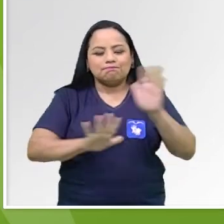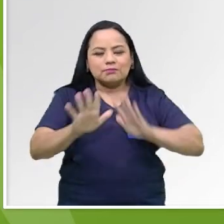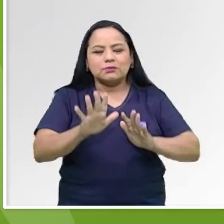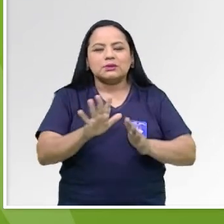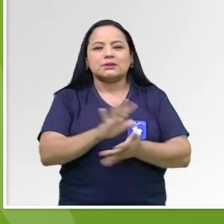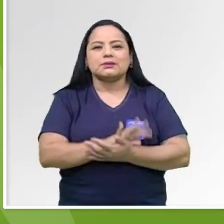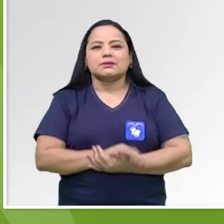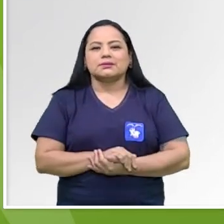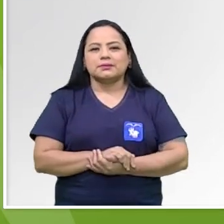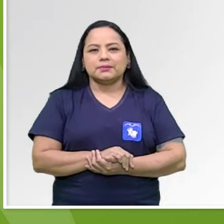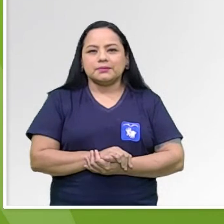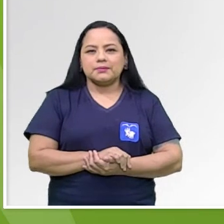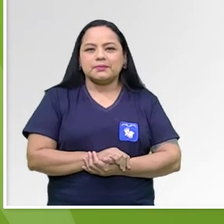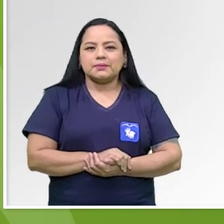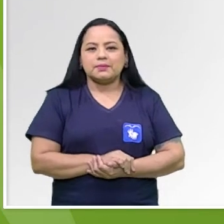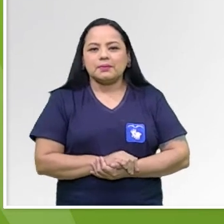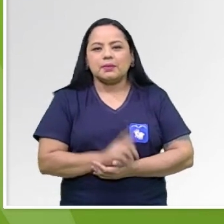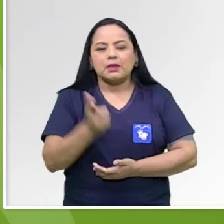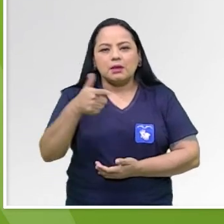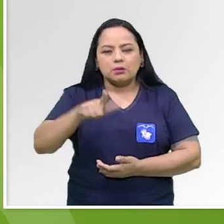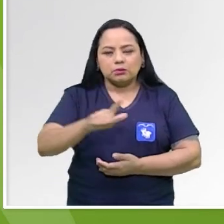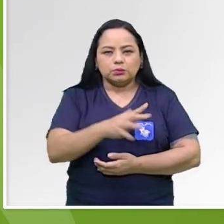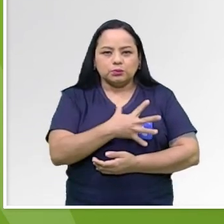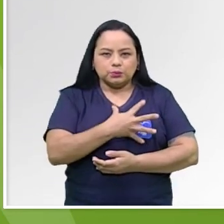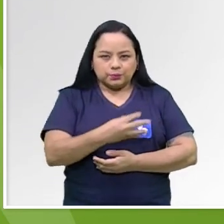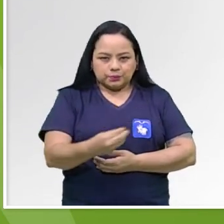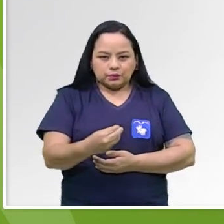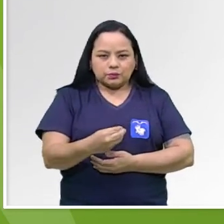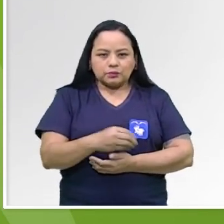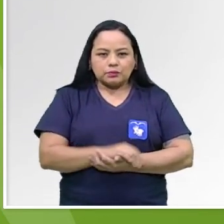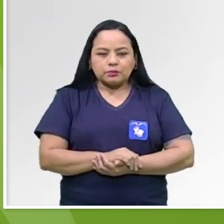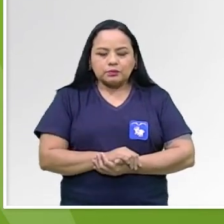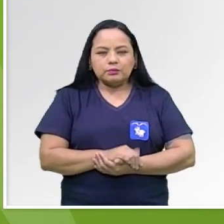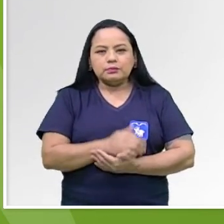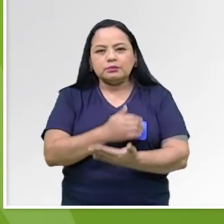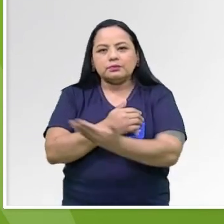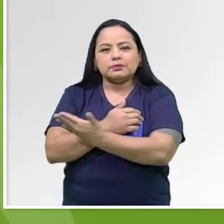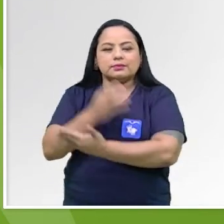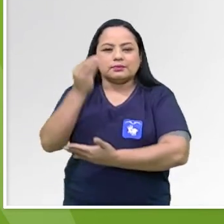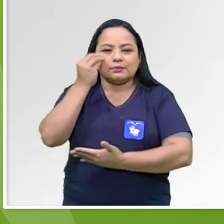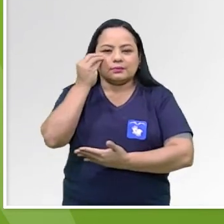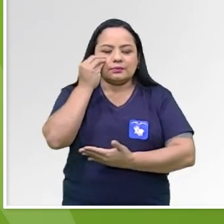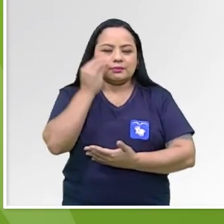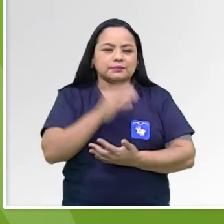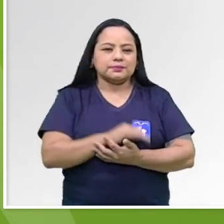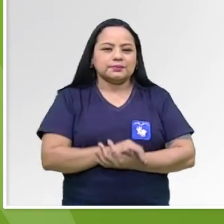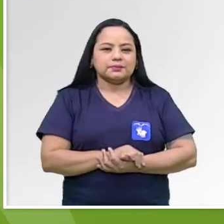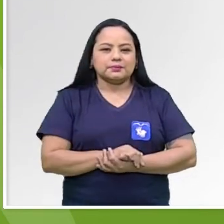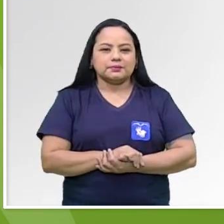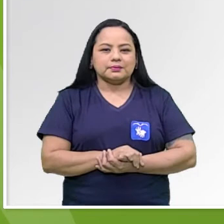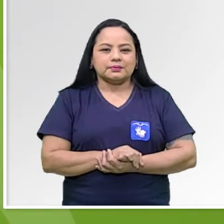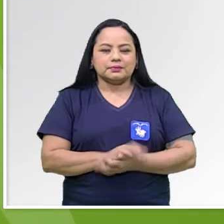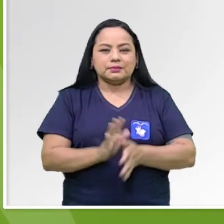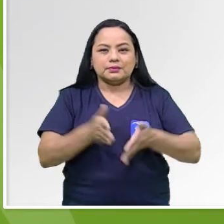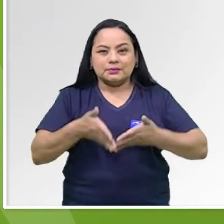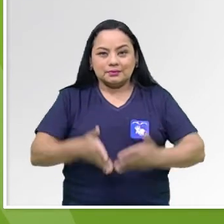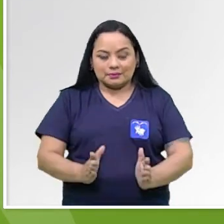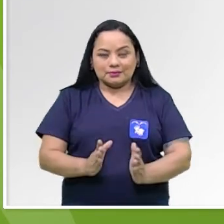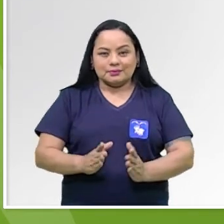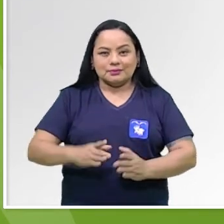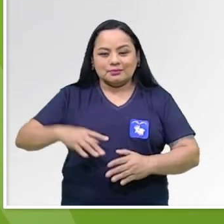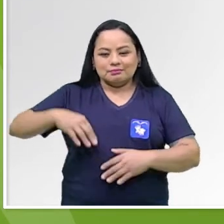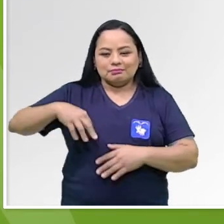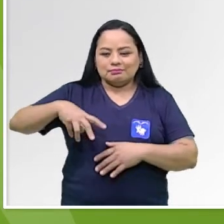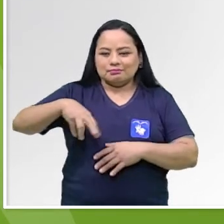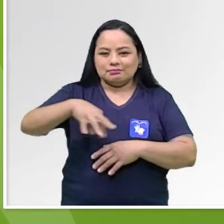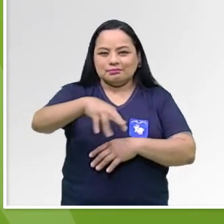parental. Outros filhotes, olha só, já nascem andando, que é o caso aqui